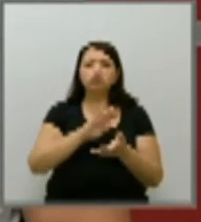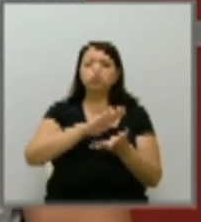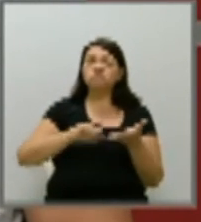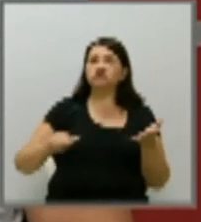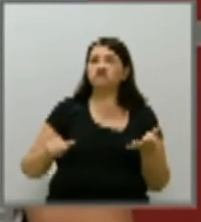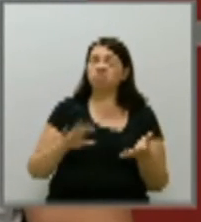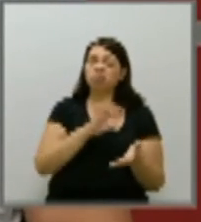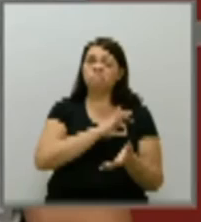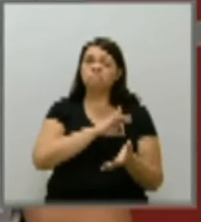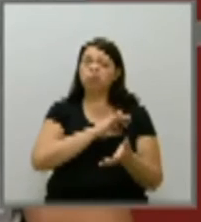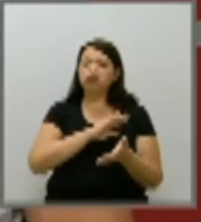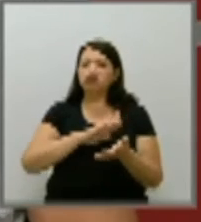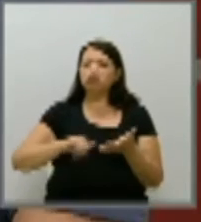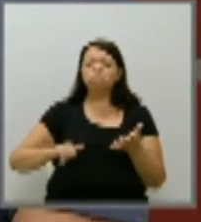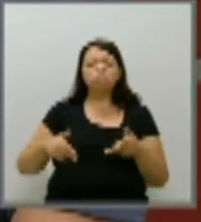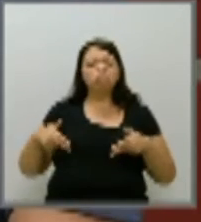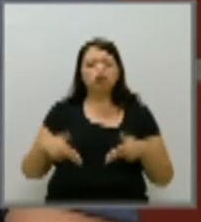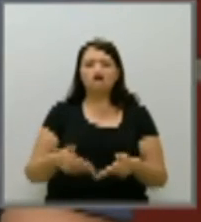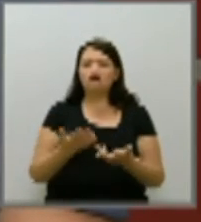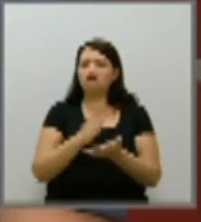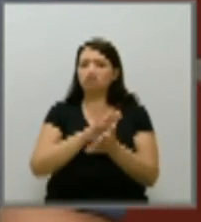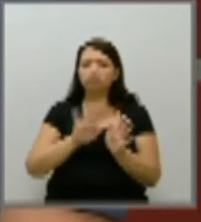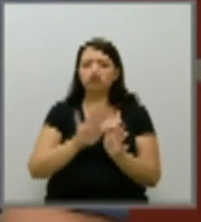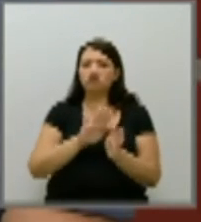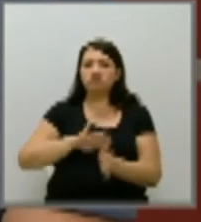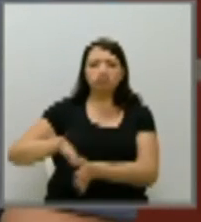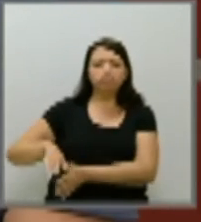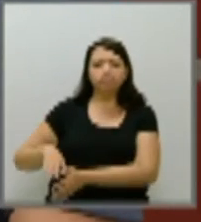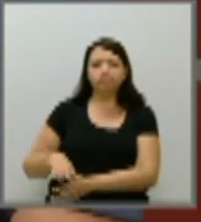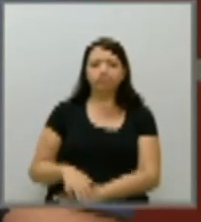para que a juventude não morra. Ok, candidato.